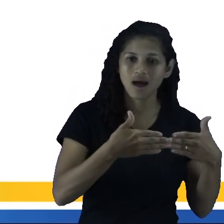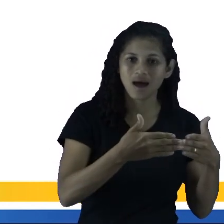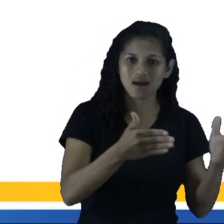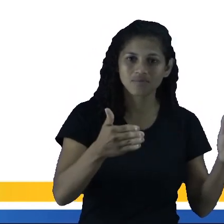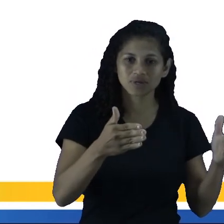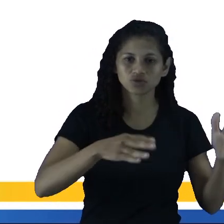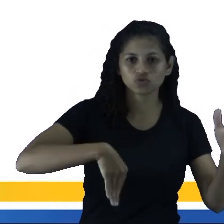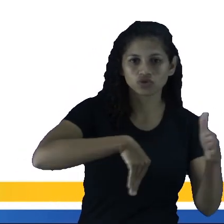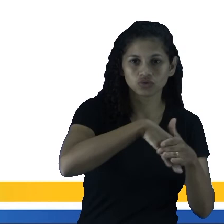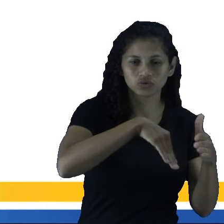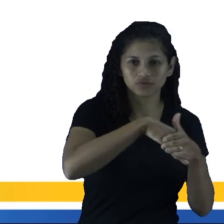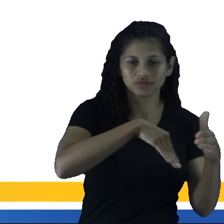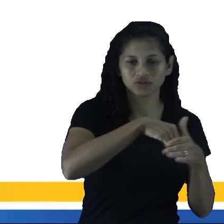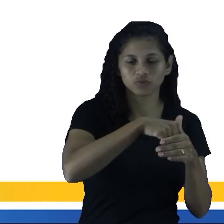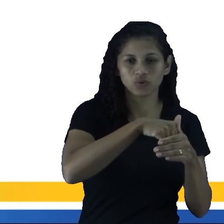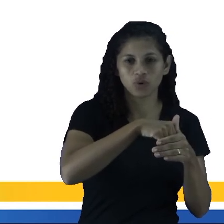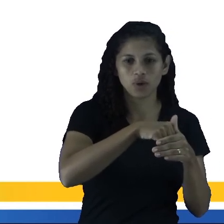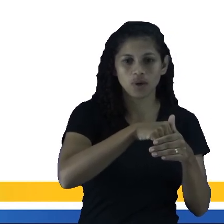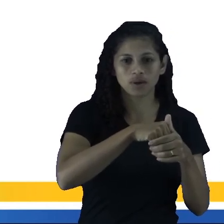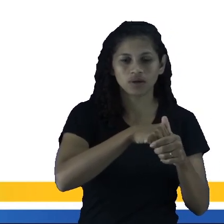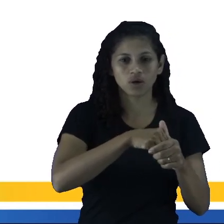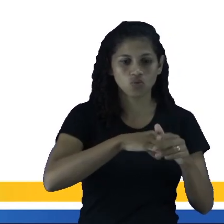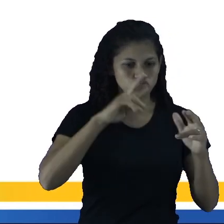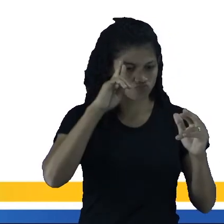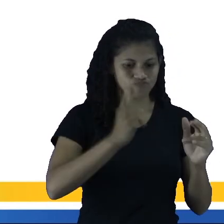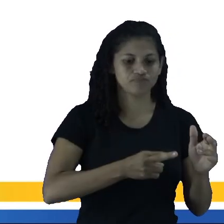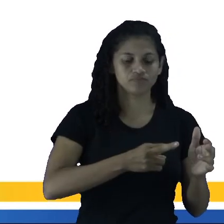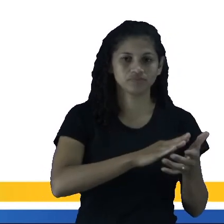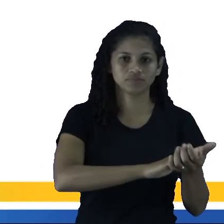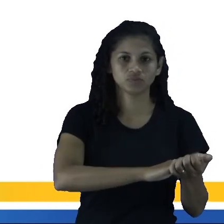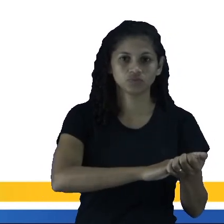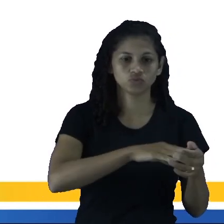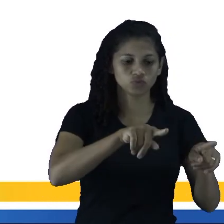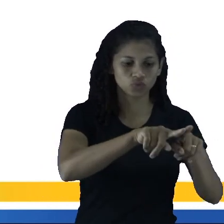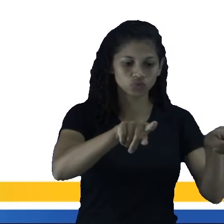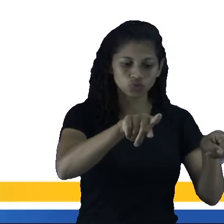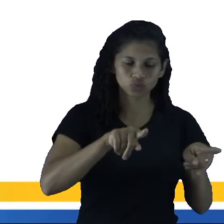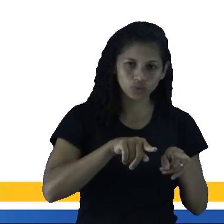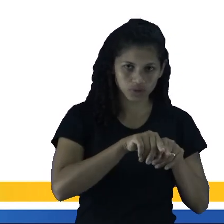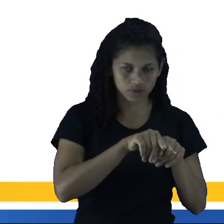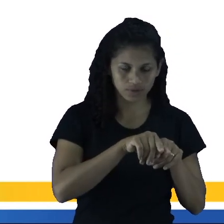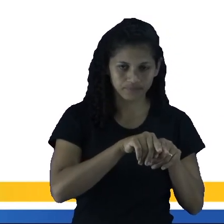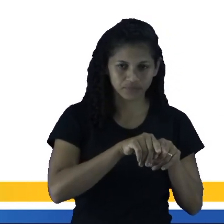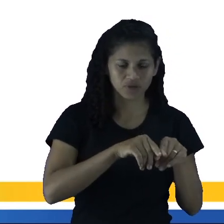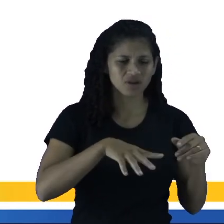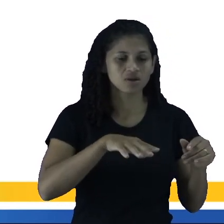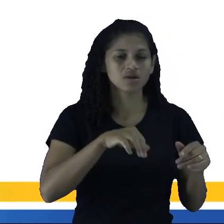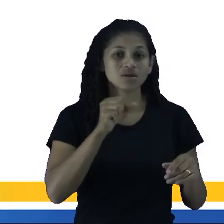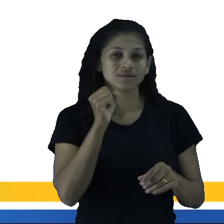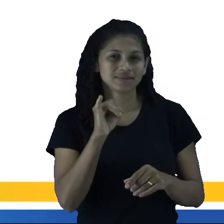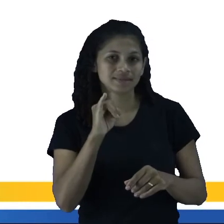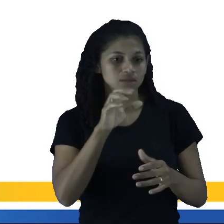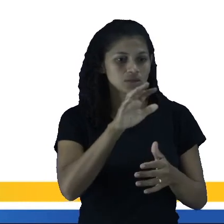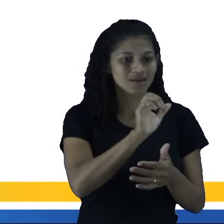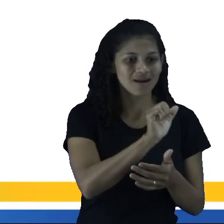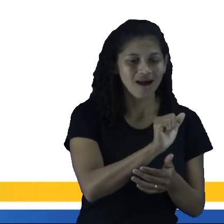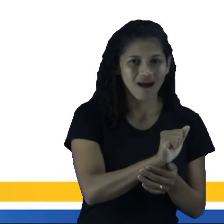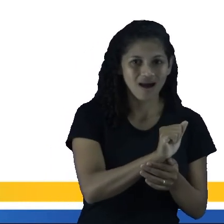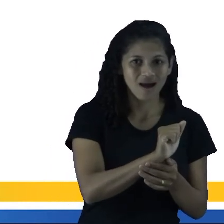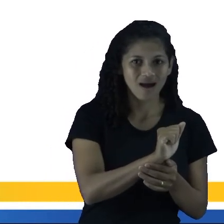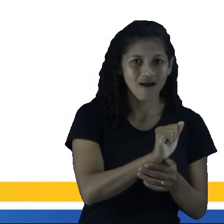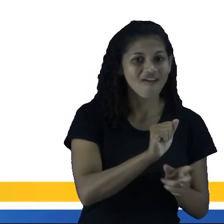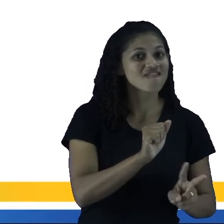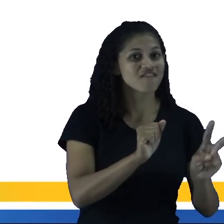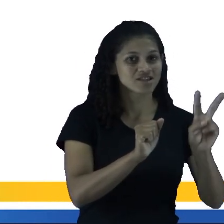deles jogaria em seu próprio campo, é o mando de campo. Tá? Isso significa o quê? Se o time A ganha, um exemplo,